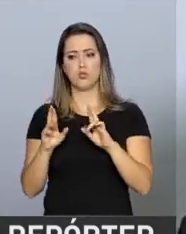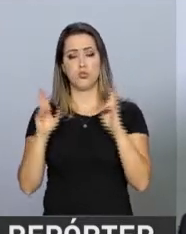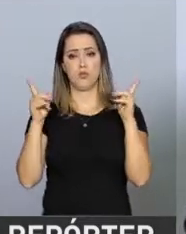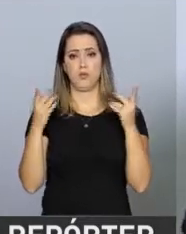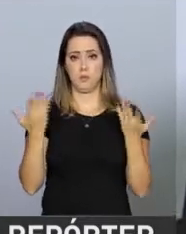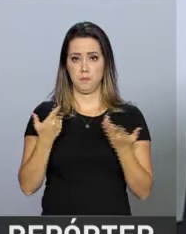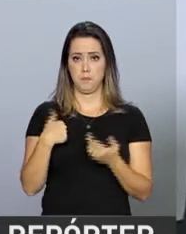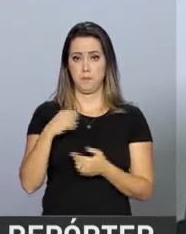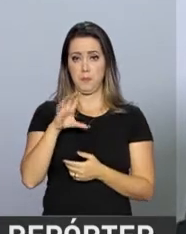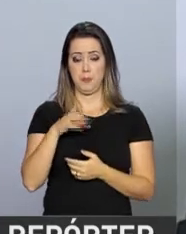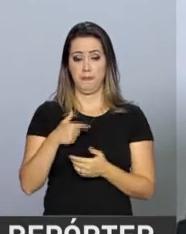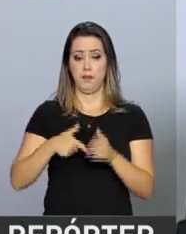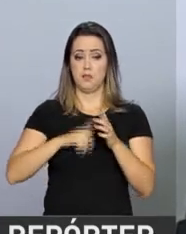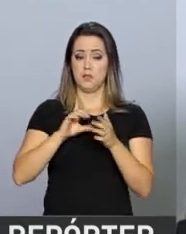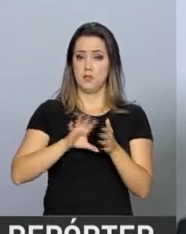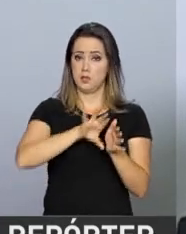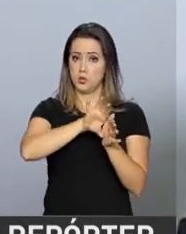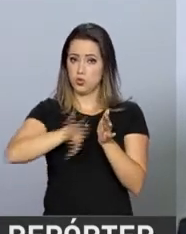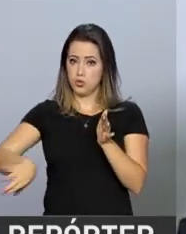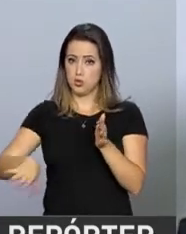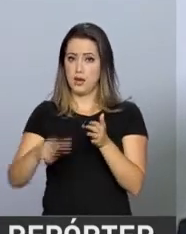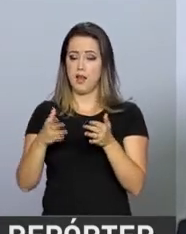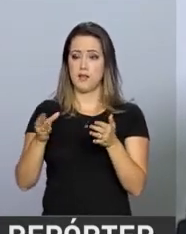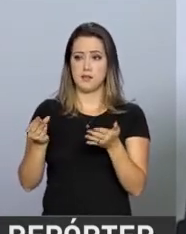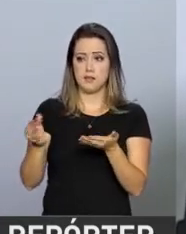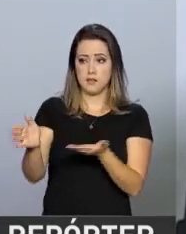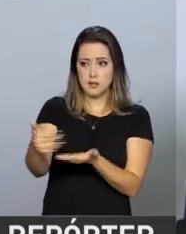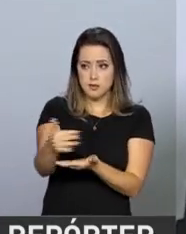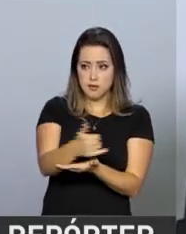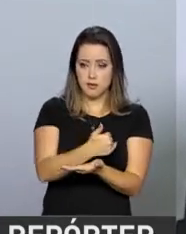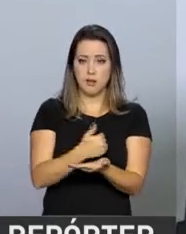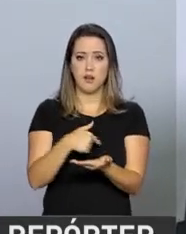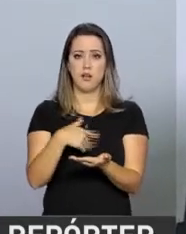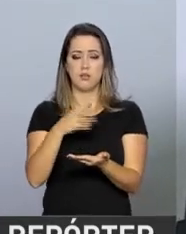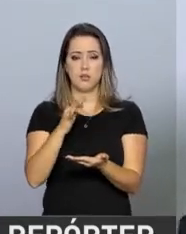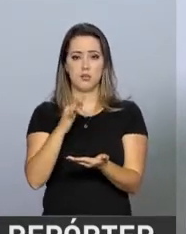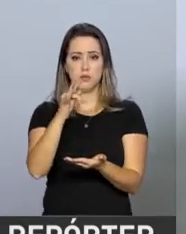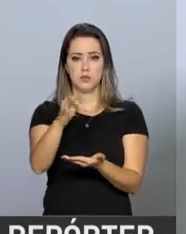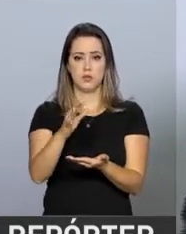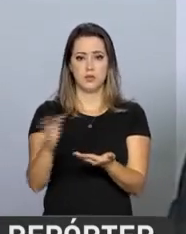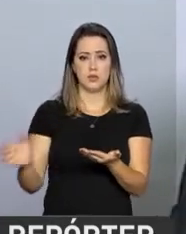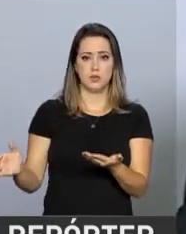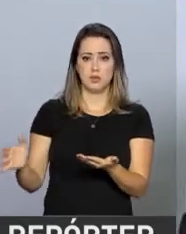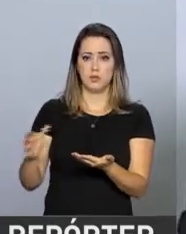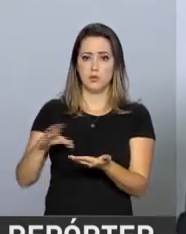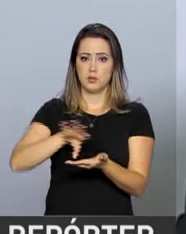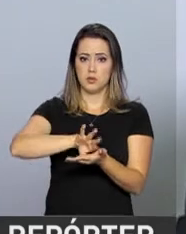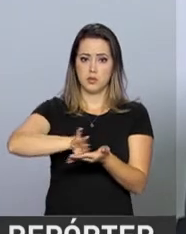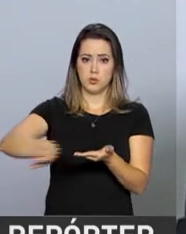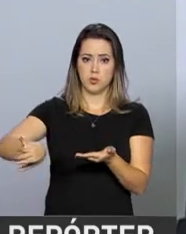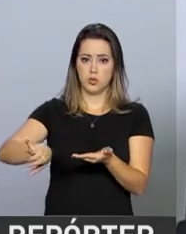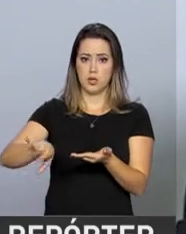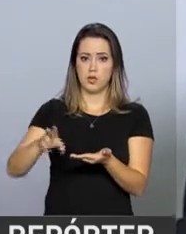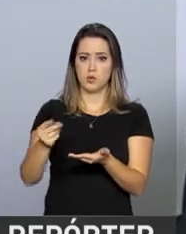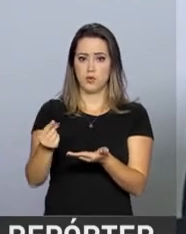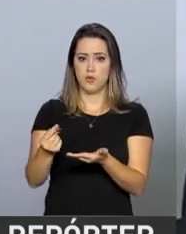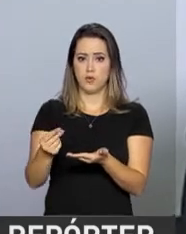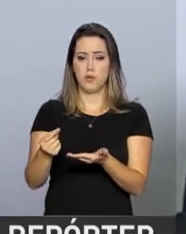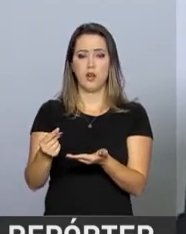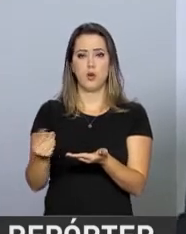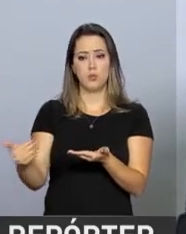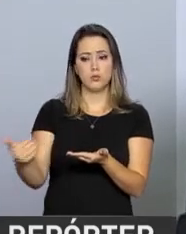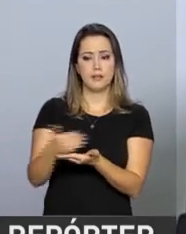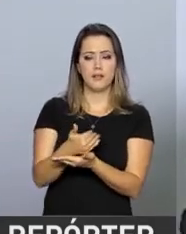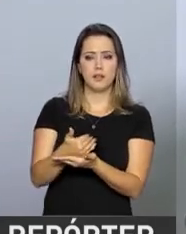eu tirasse essas receitas da projeção, por exemplo, se eu tirasse a Eletrobras da projeção, aí eu tinha